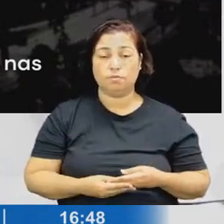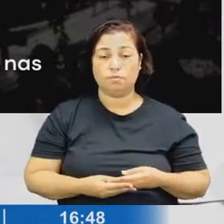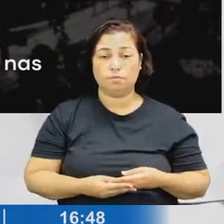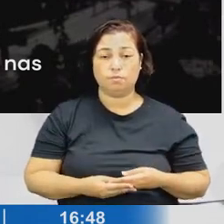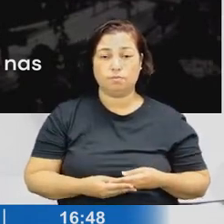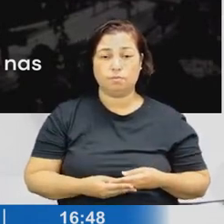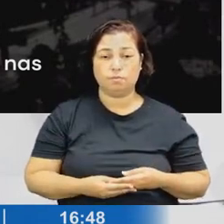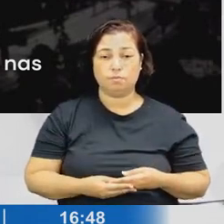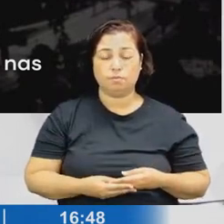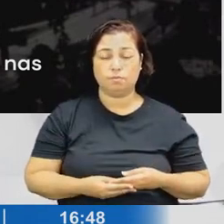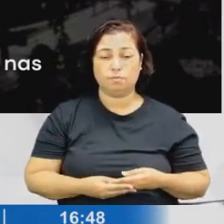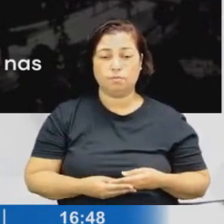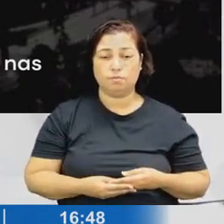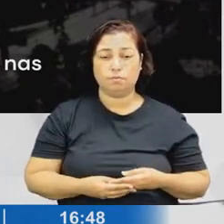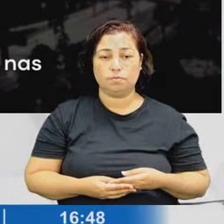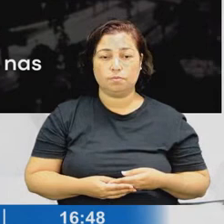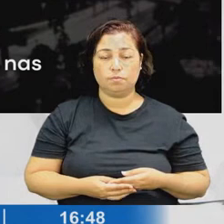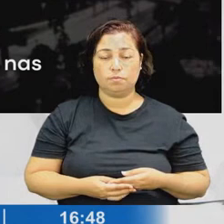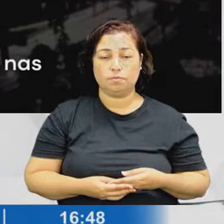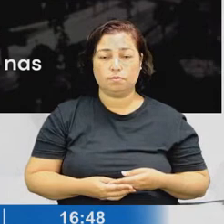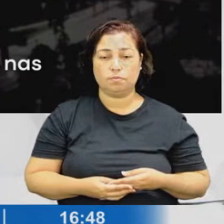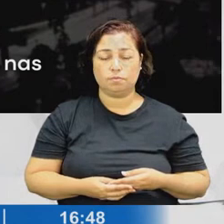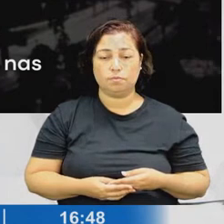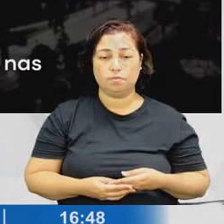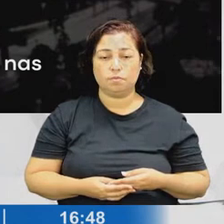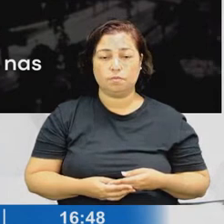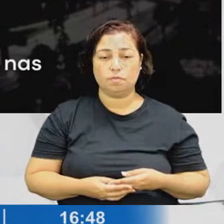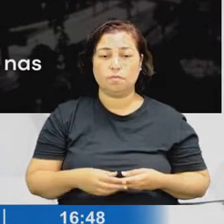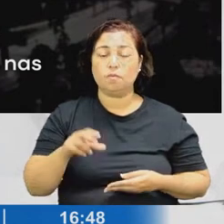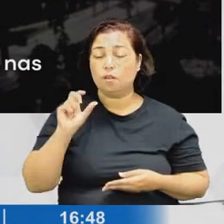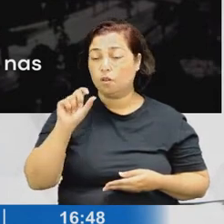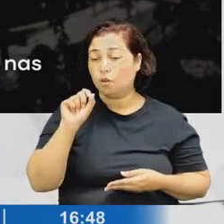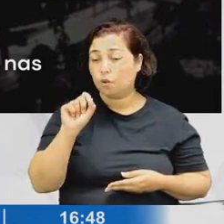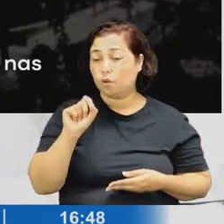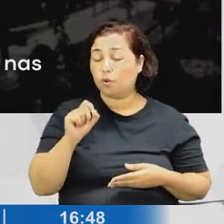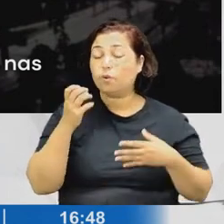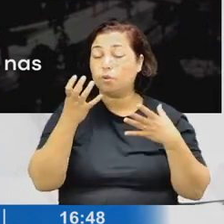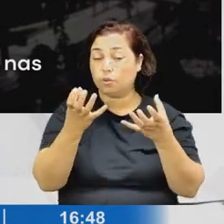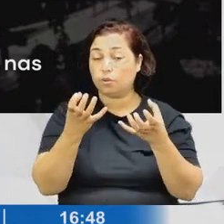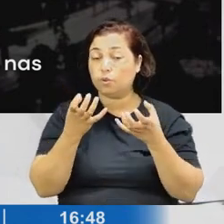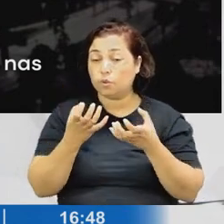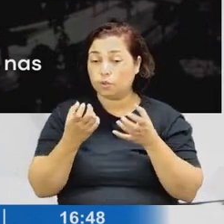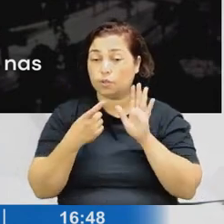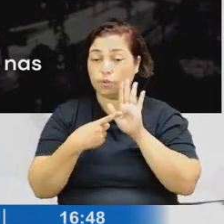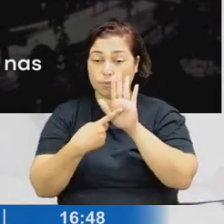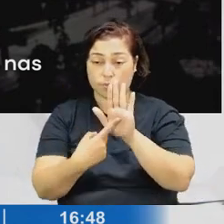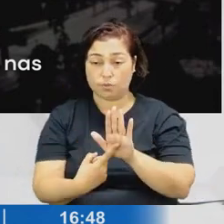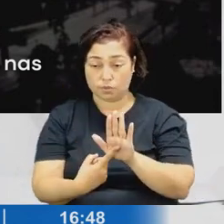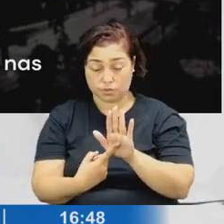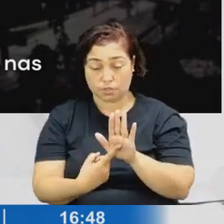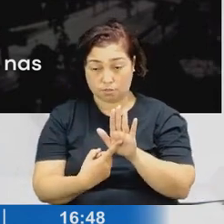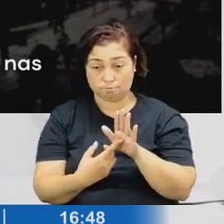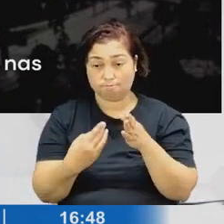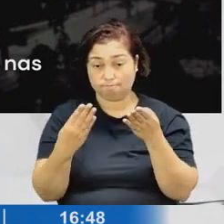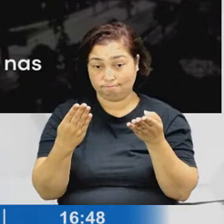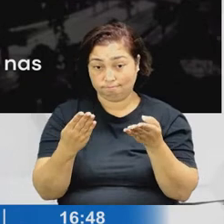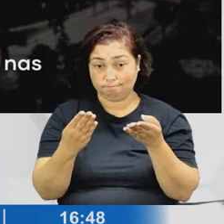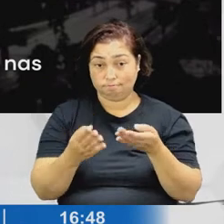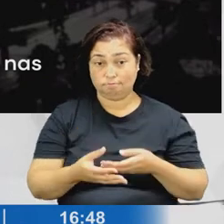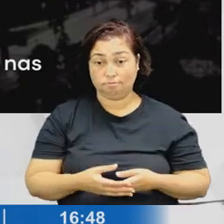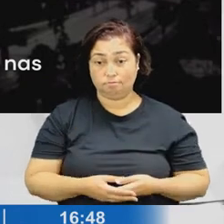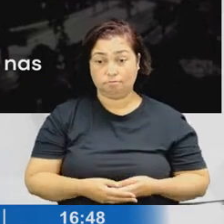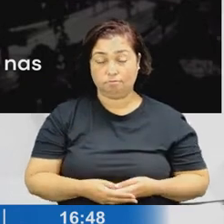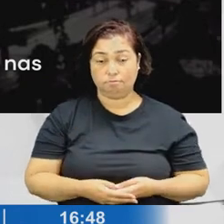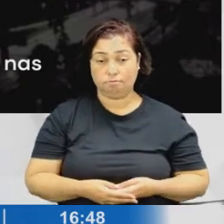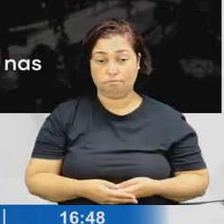mediante é isso que que eu quero passar Qual é percepção que eu quero passar e aí você vai programar as ações e os gestos tá